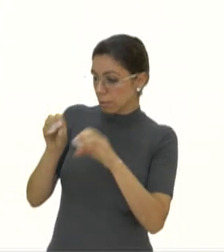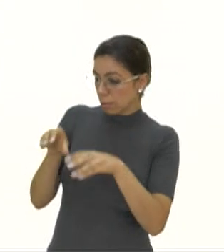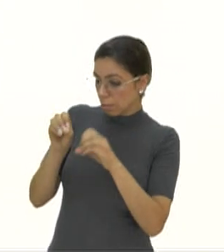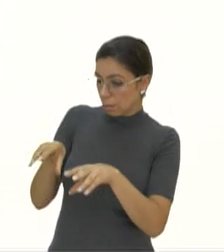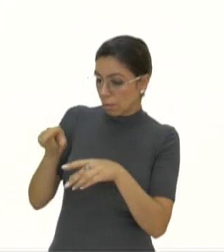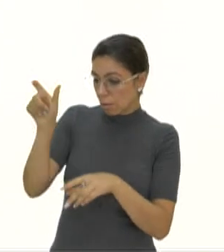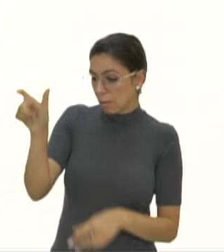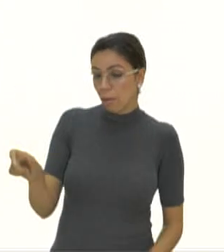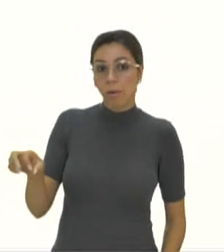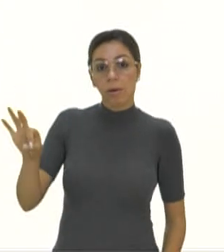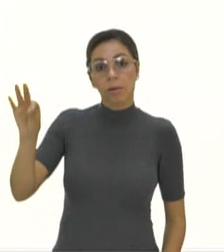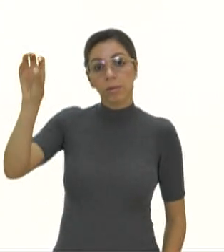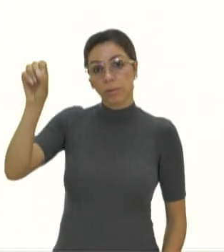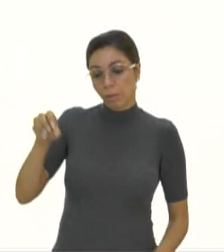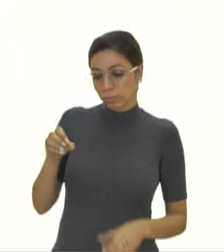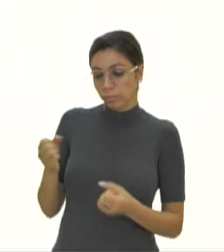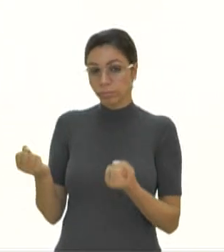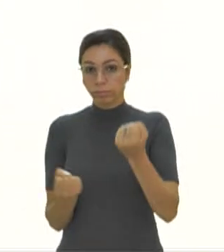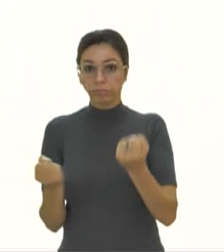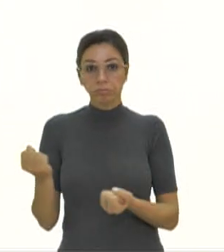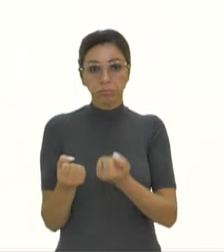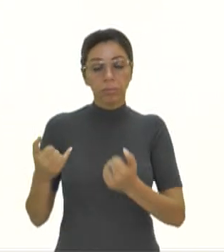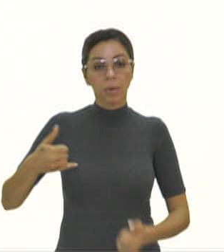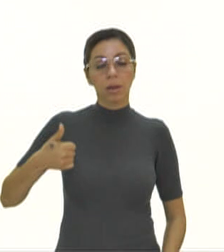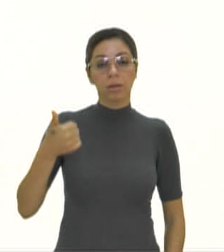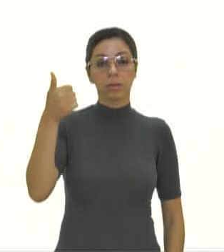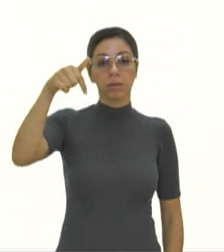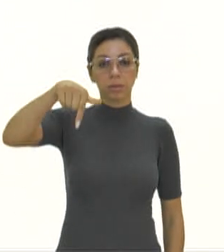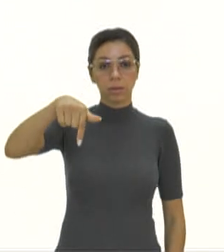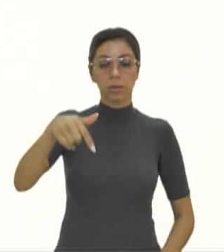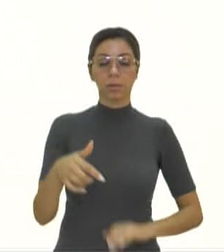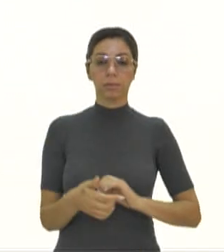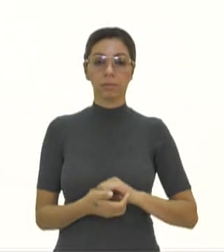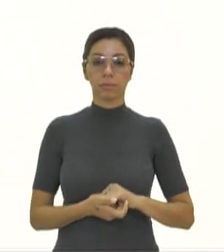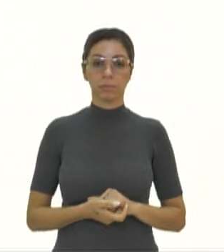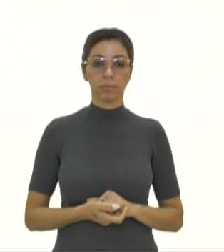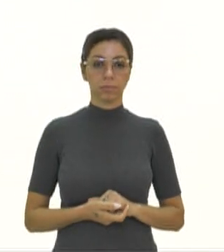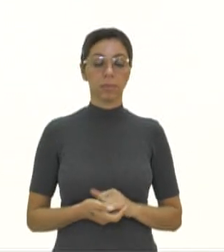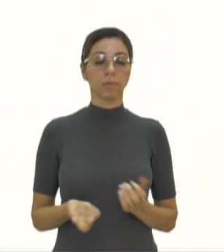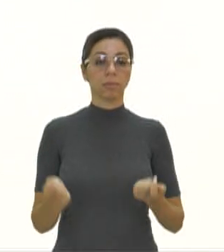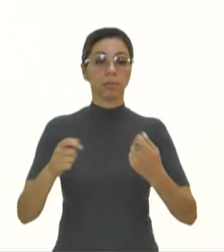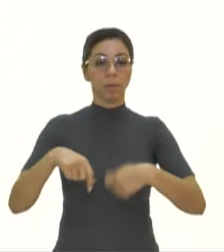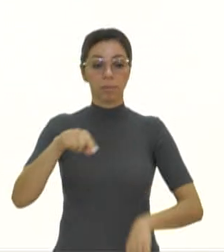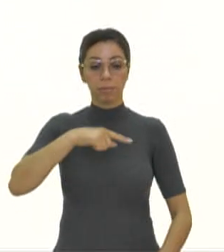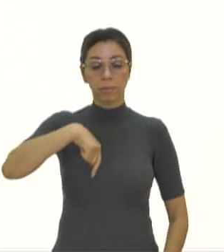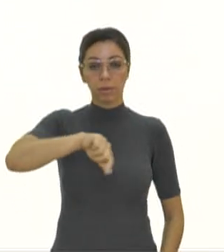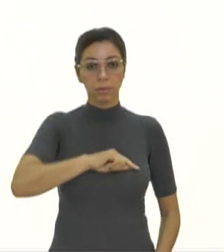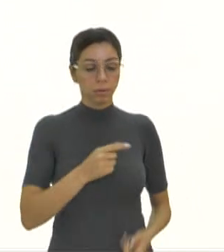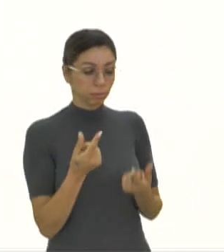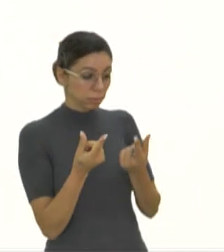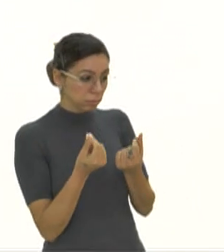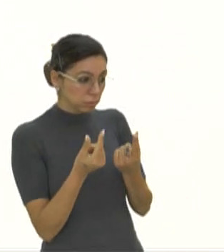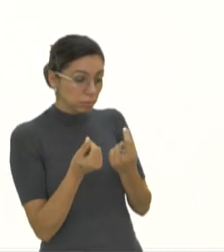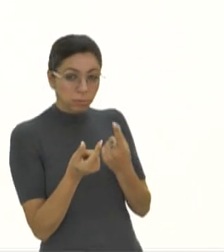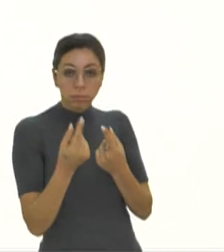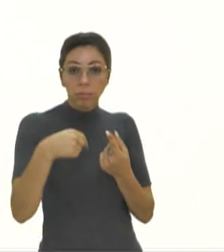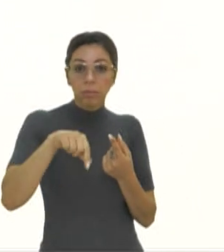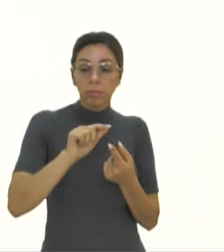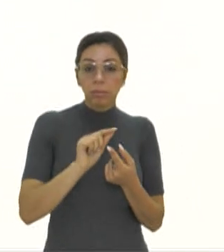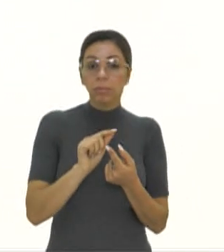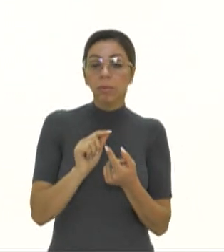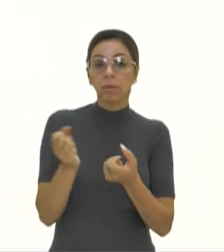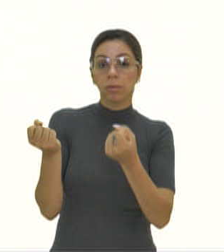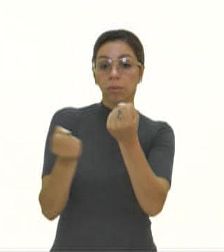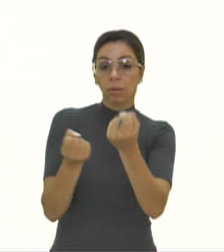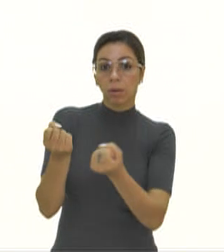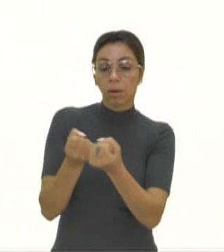He needed some money, so we our car. Nós precisávamos de dinheiro, então o nosso